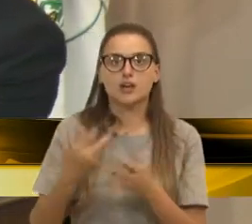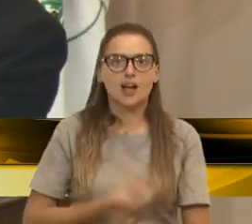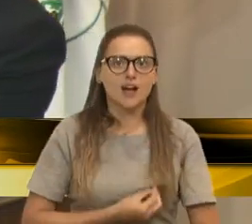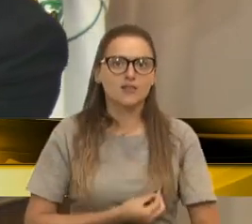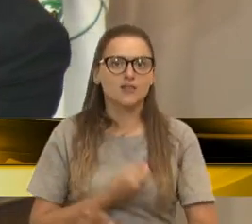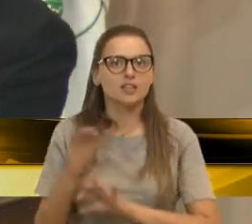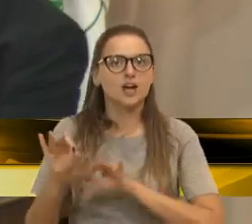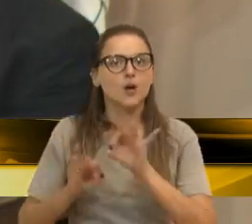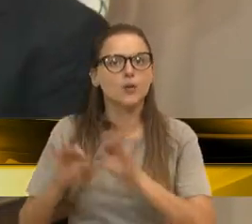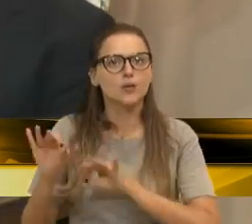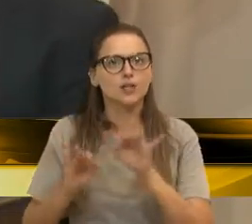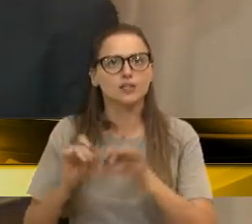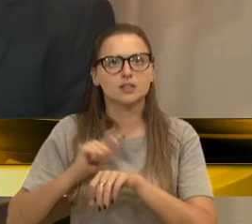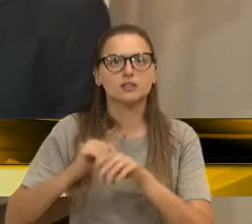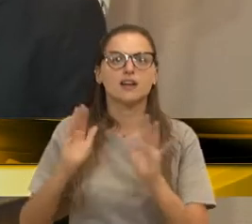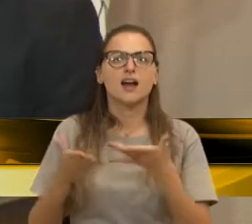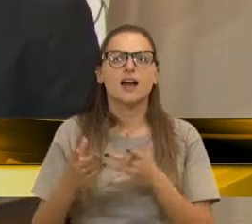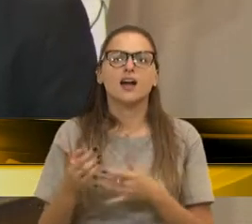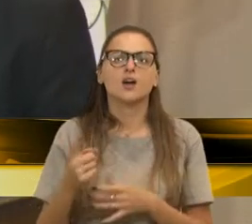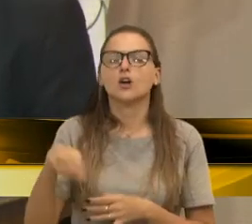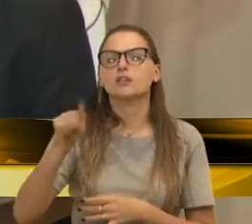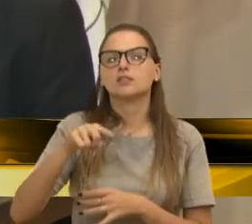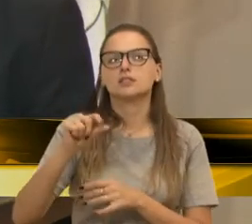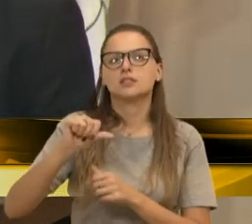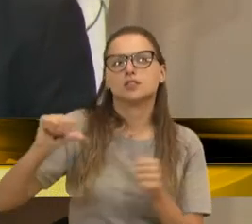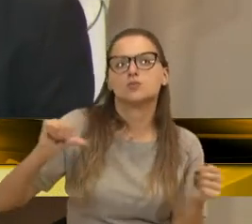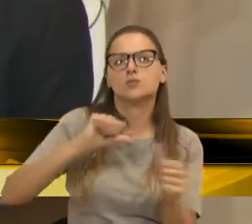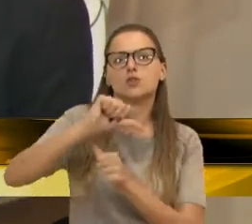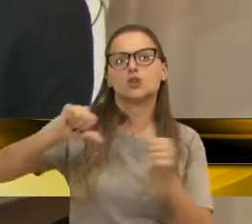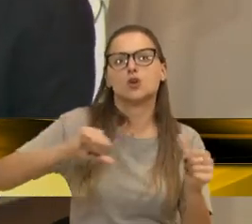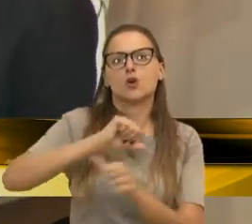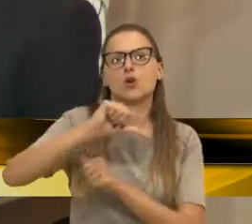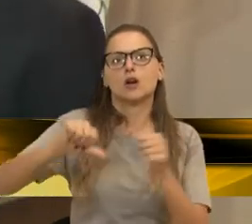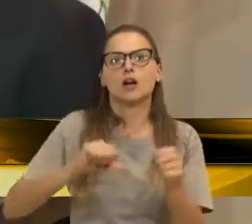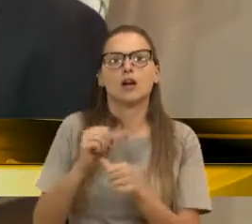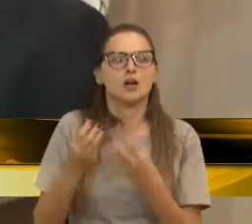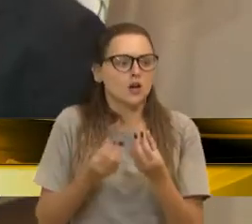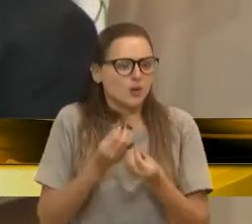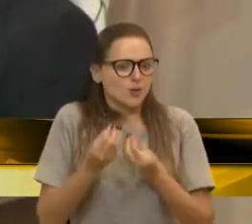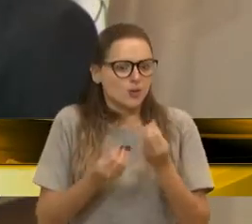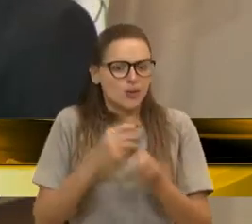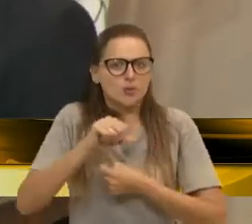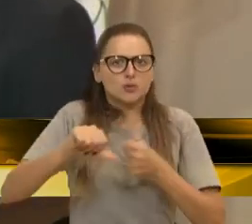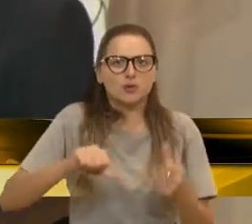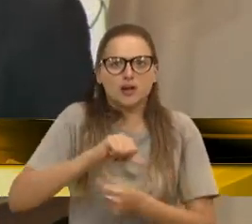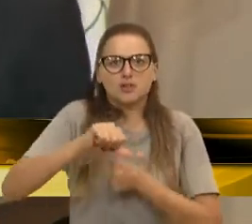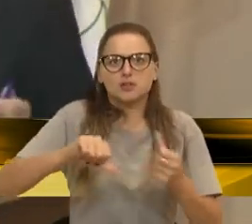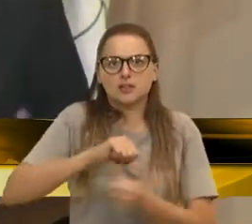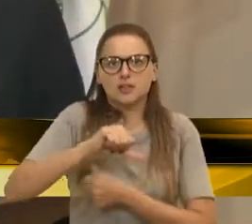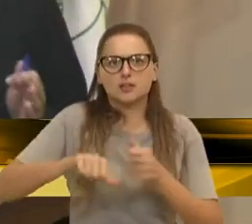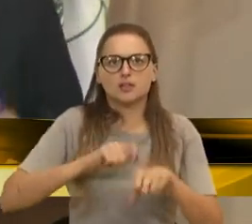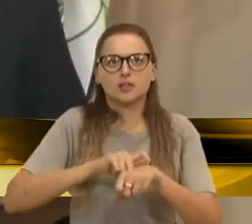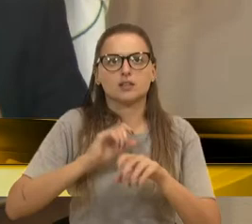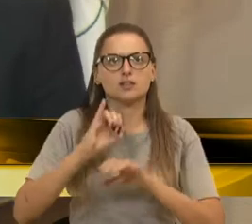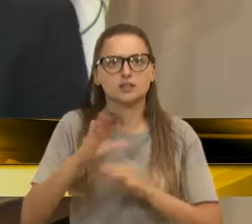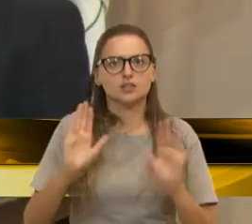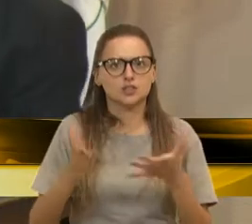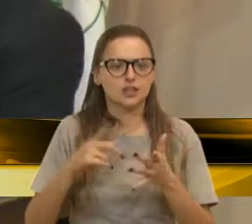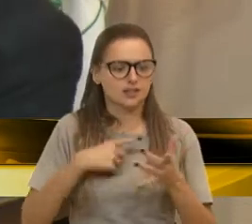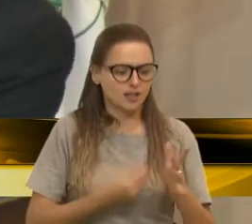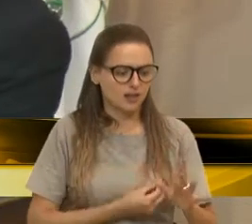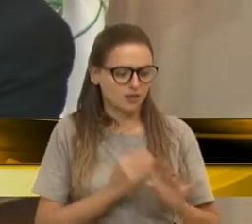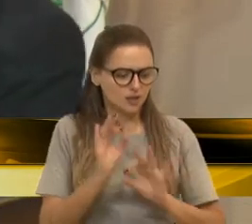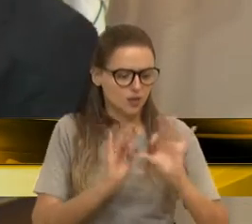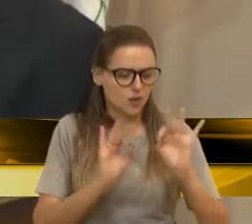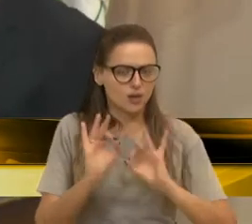desse horário de trabalho, e não, agora vocês vão participar de um rodízio. Mas como vão participar de um rodízio de uma hora para outra, se a pessoa já tem a sua vida organizada